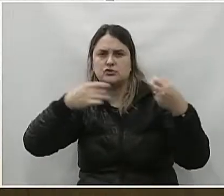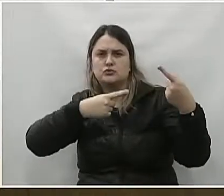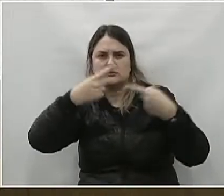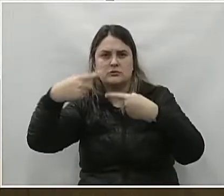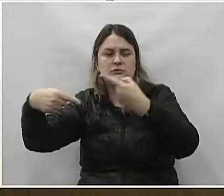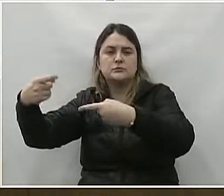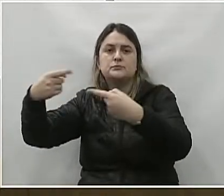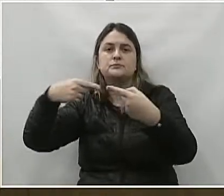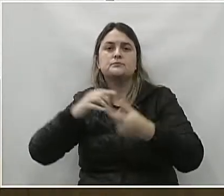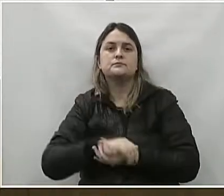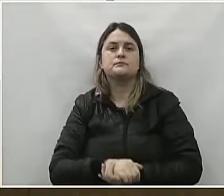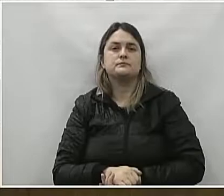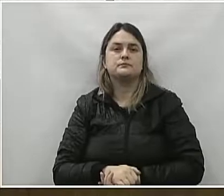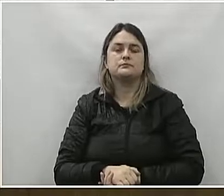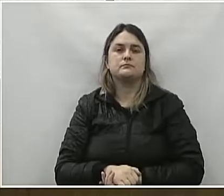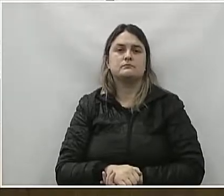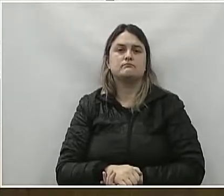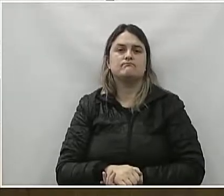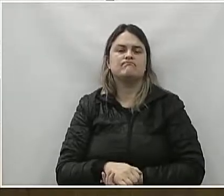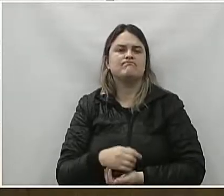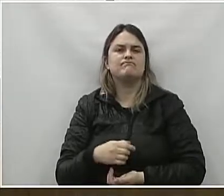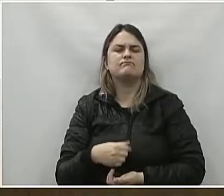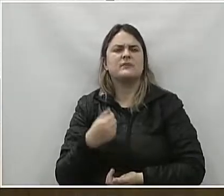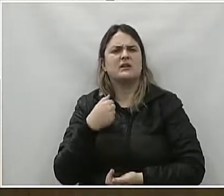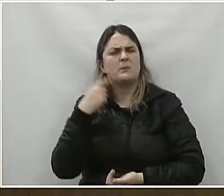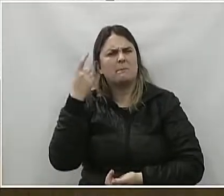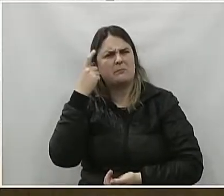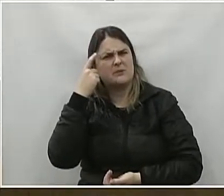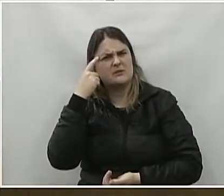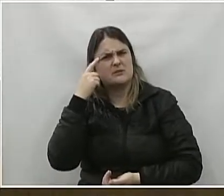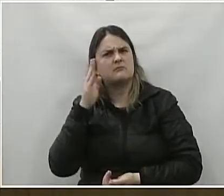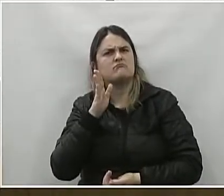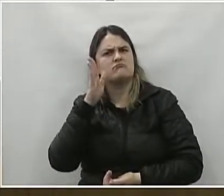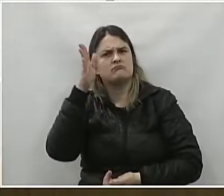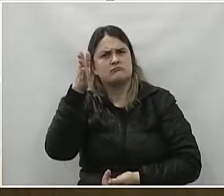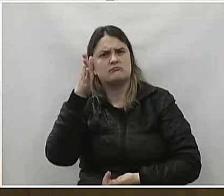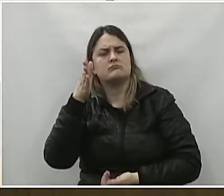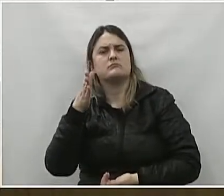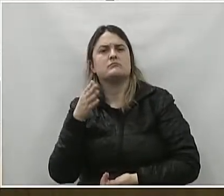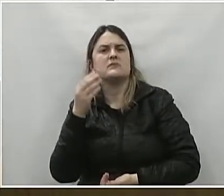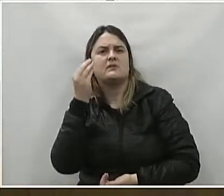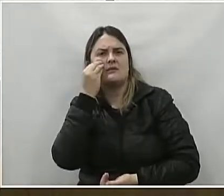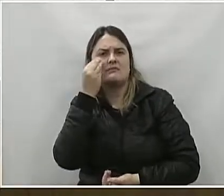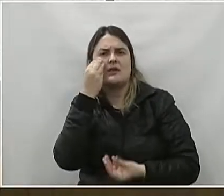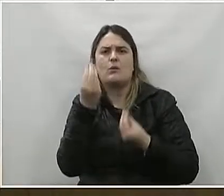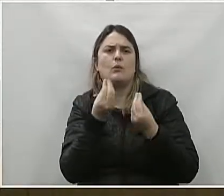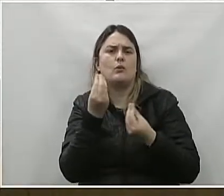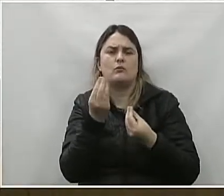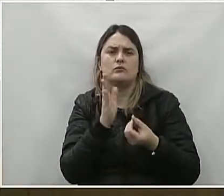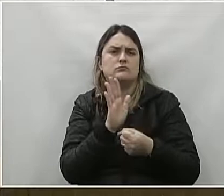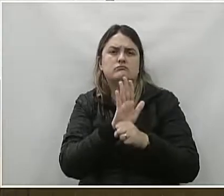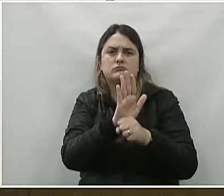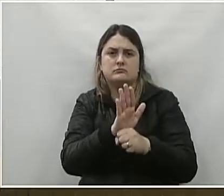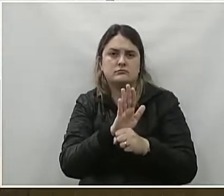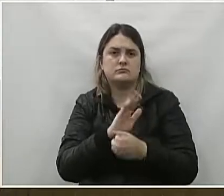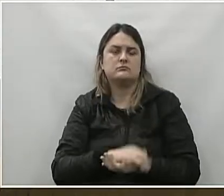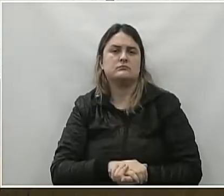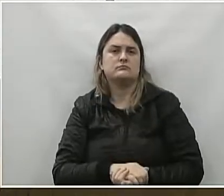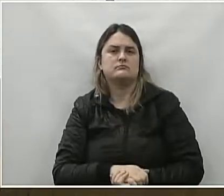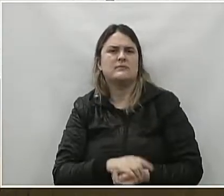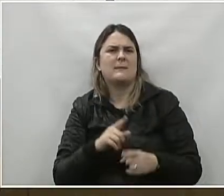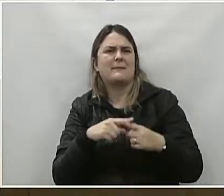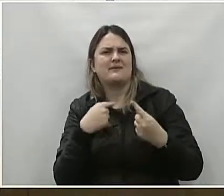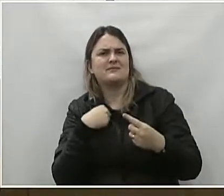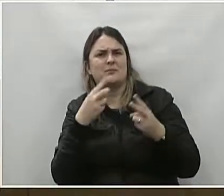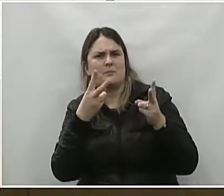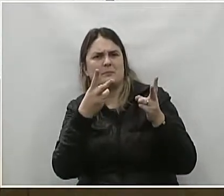lá, e eu não pensei duas vezes, né, fui até lá, me coloquei à disposição para ajudar de alguma forma. Mas o que eu vi